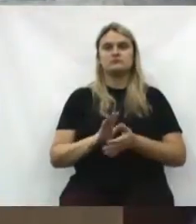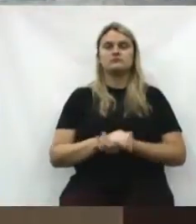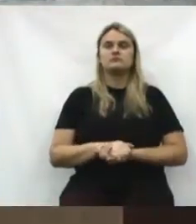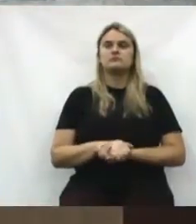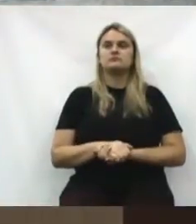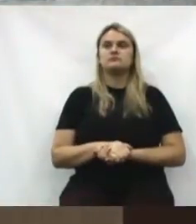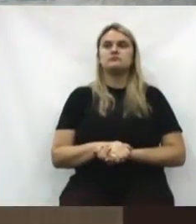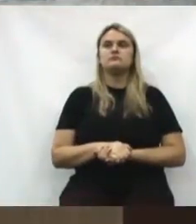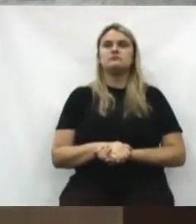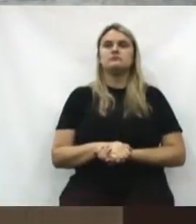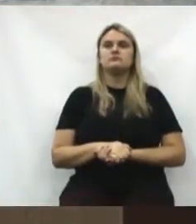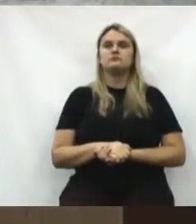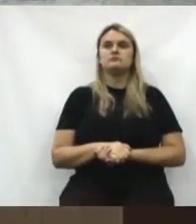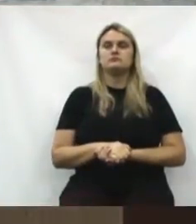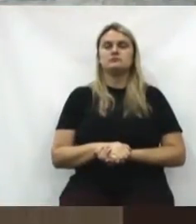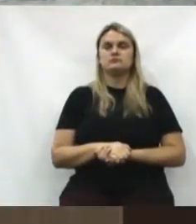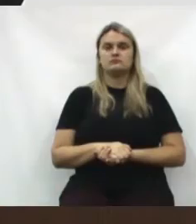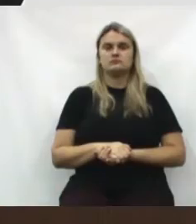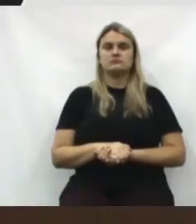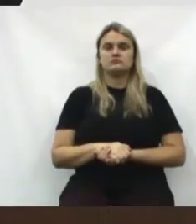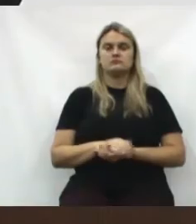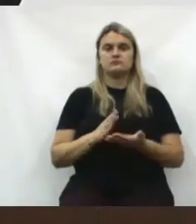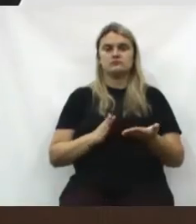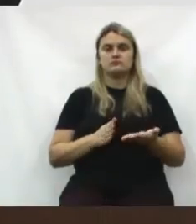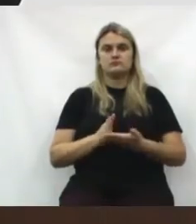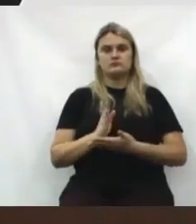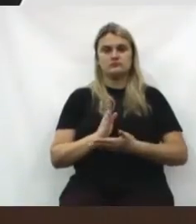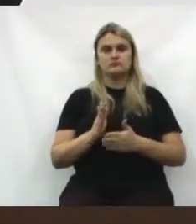Senhores vereadores que aprovam, permaneçam como estão.